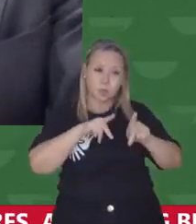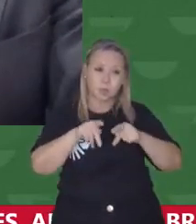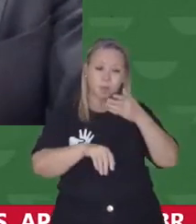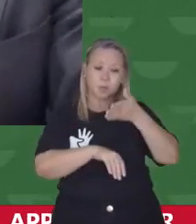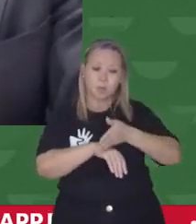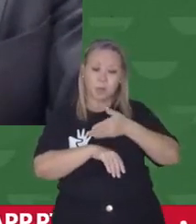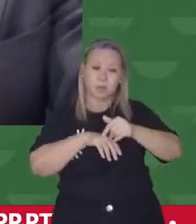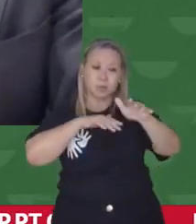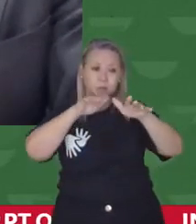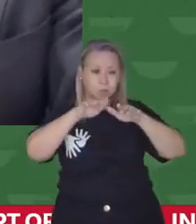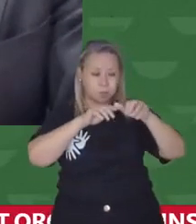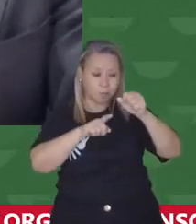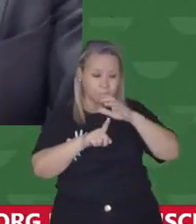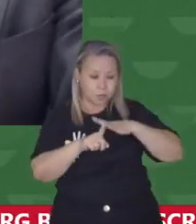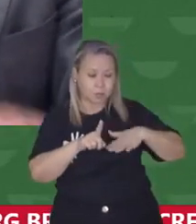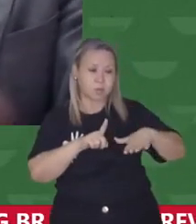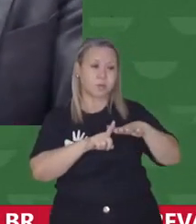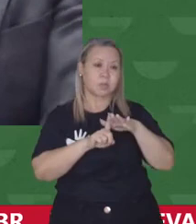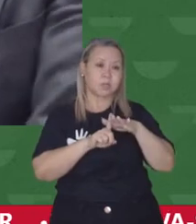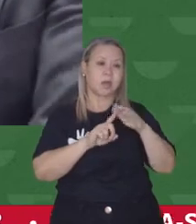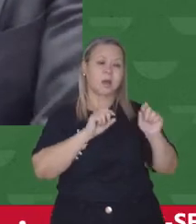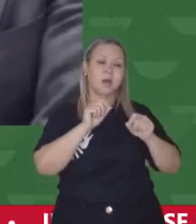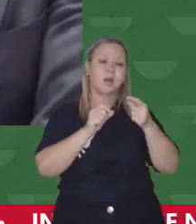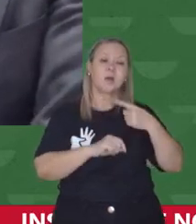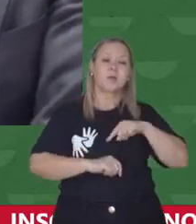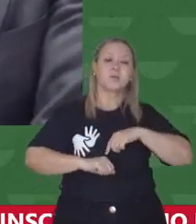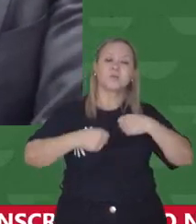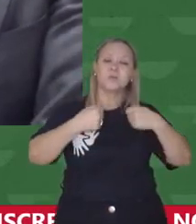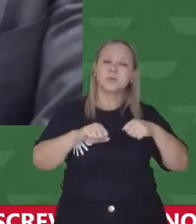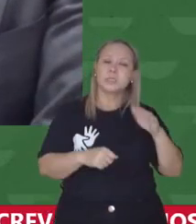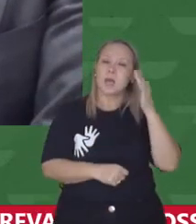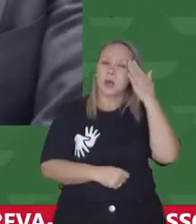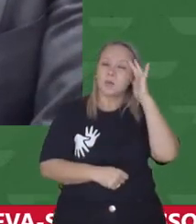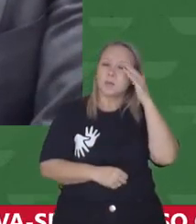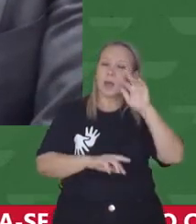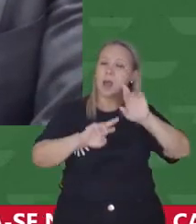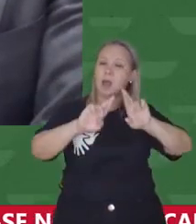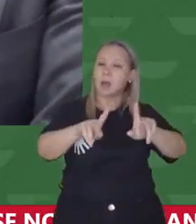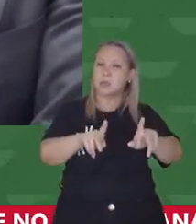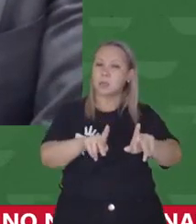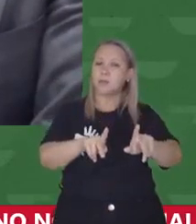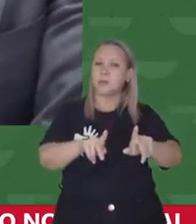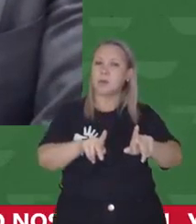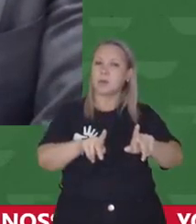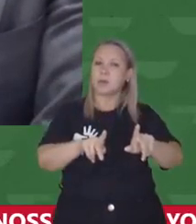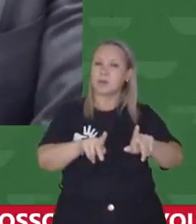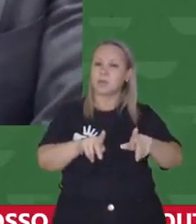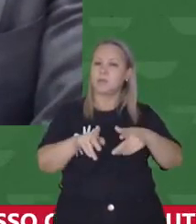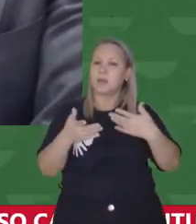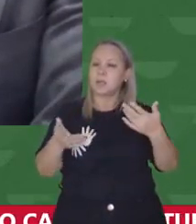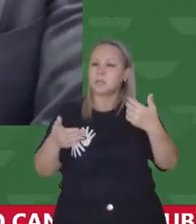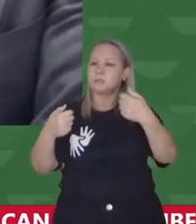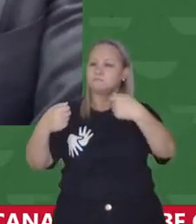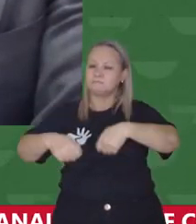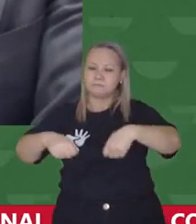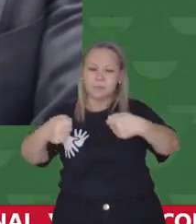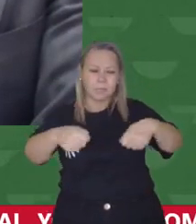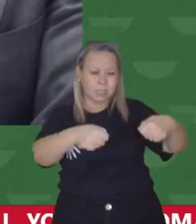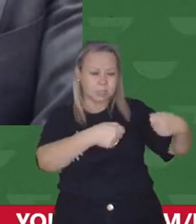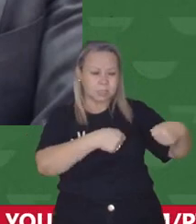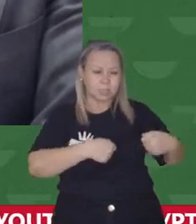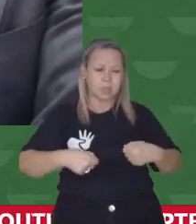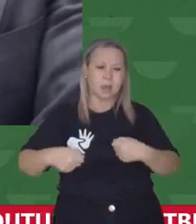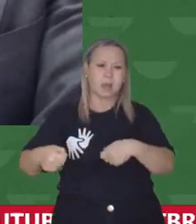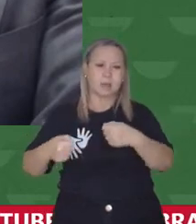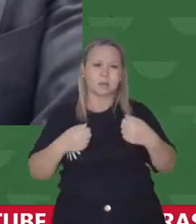dos movimentos sociais. Quer dizer, nós precisamos entender as diferentes demandas dos diferentes territórios, porque é